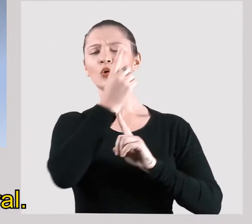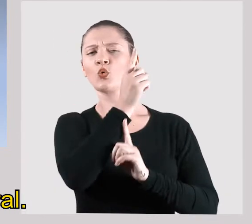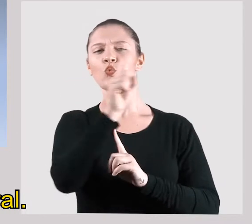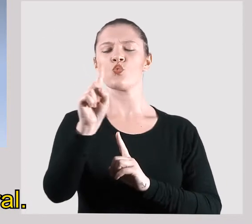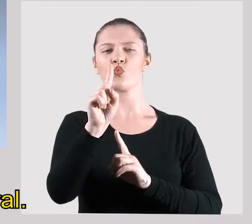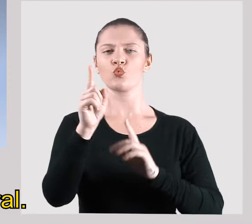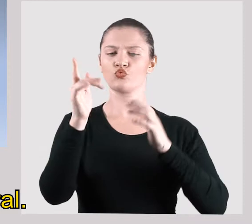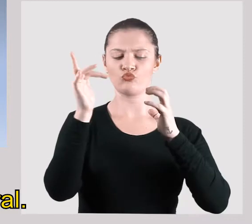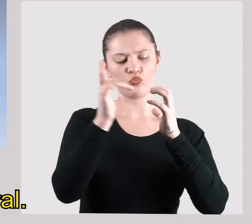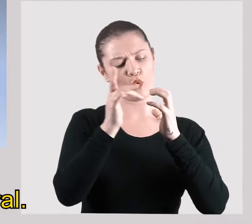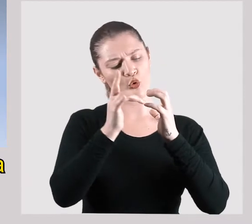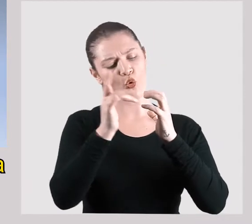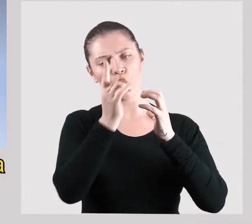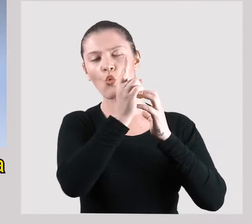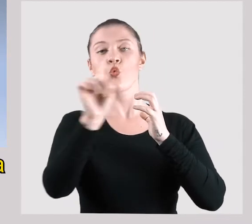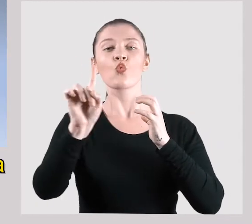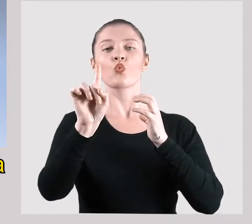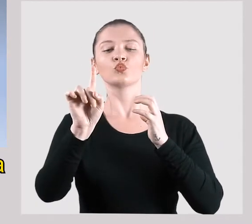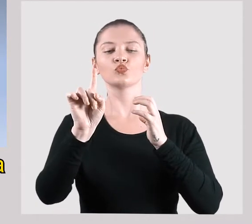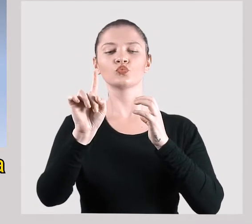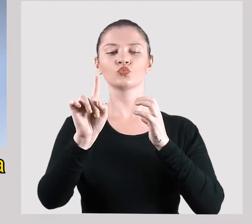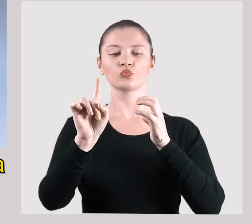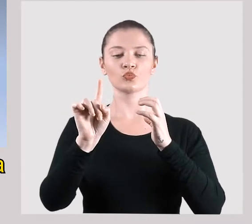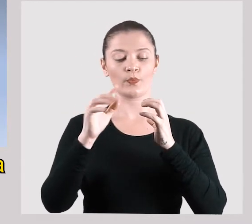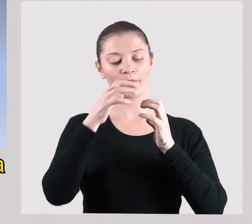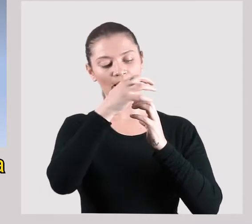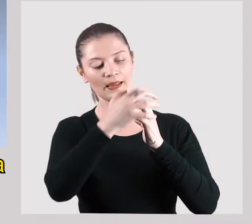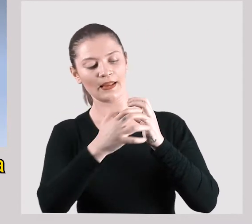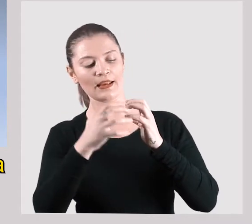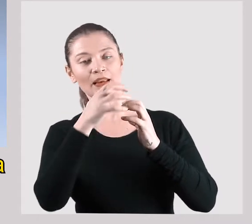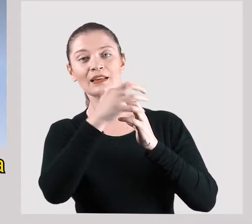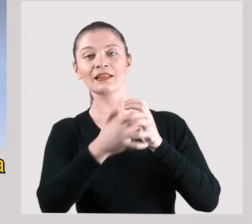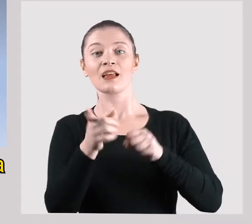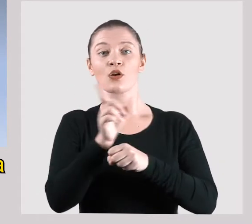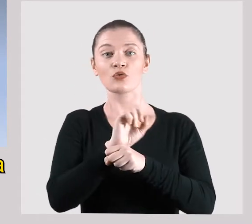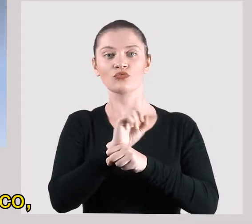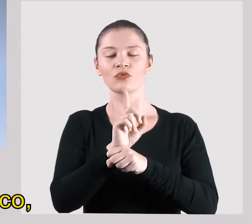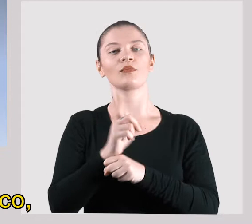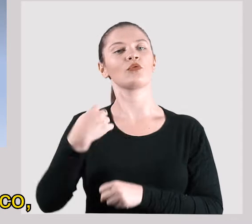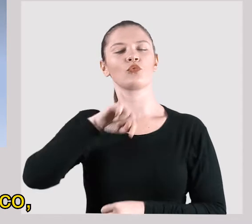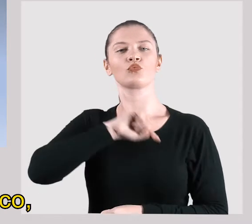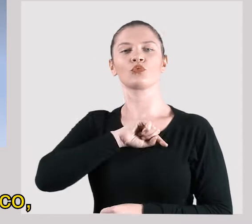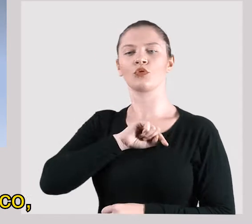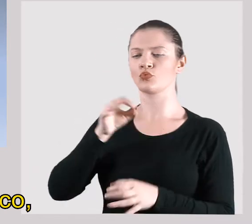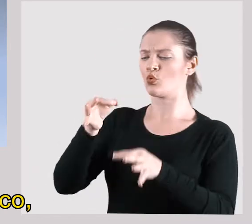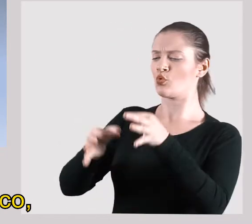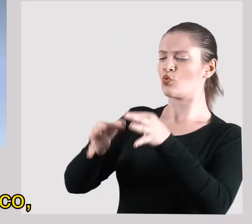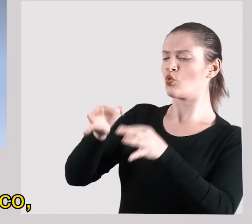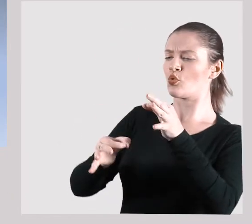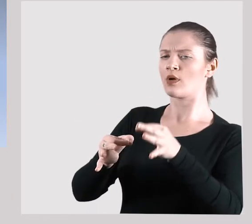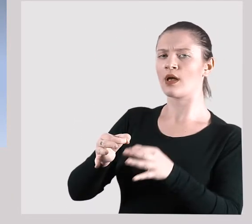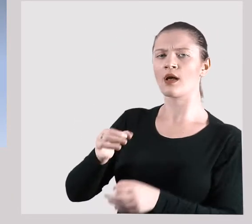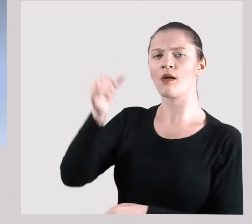na questão da maturação cerebral. Nesta área, que é o gerente da gente, é onde a gente julga, é onde a gente tem o senso